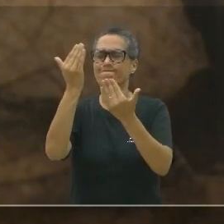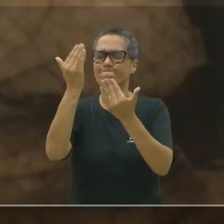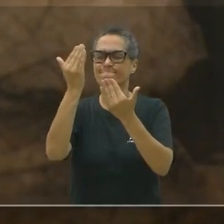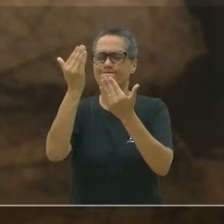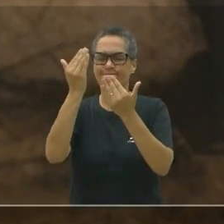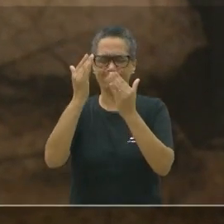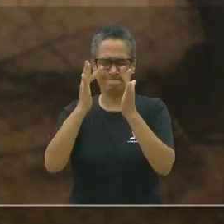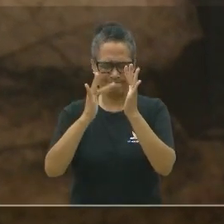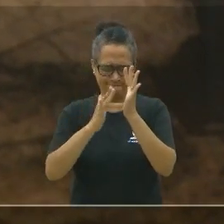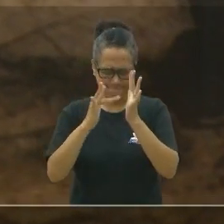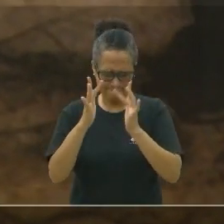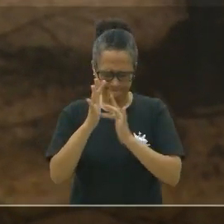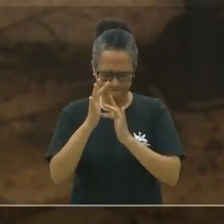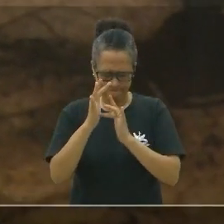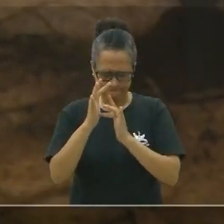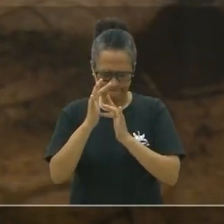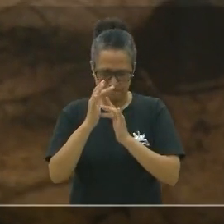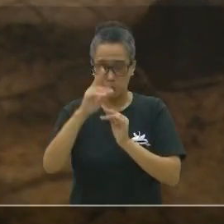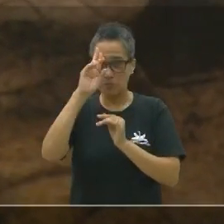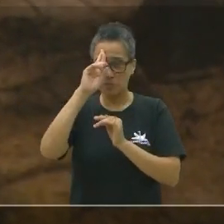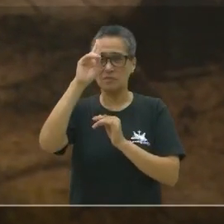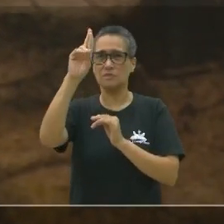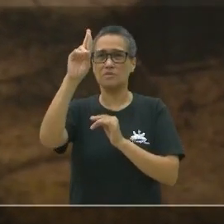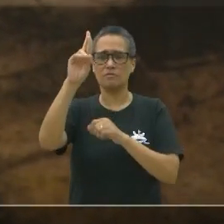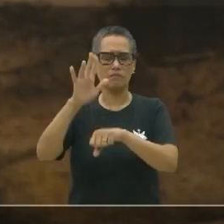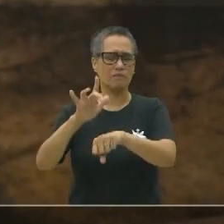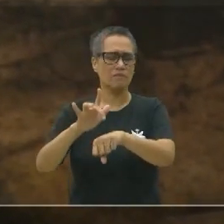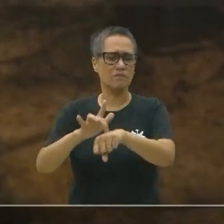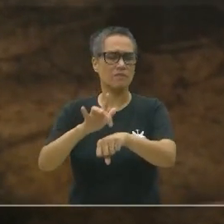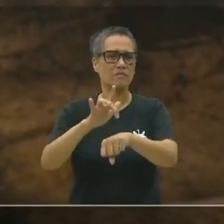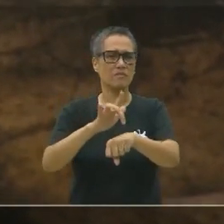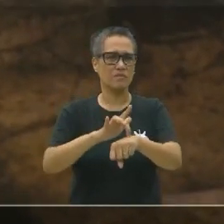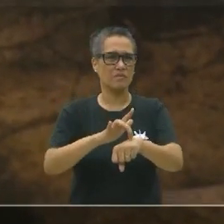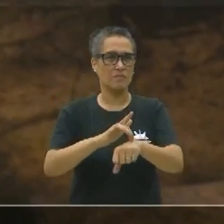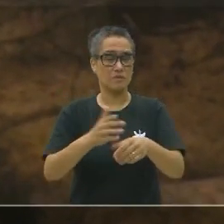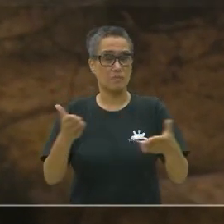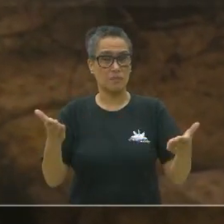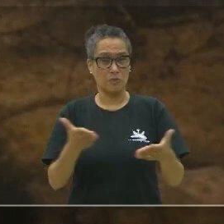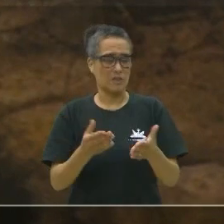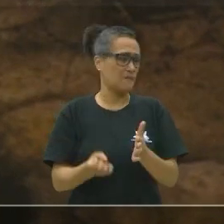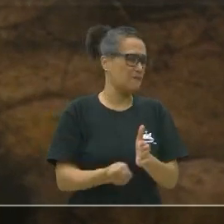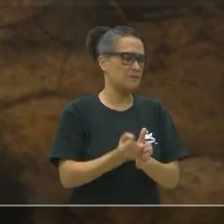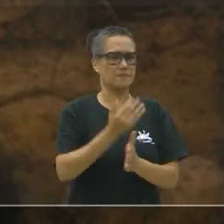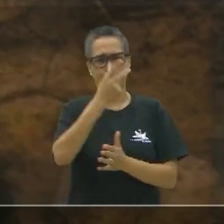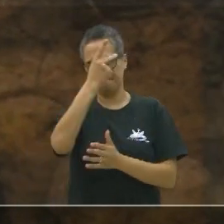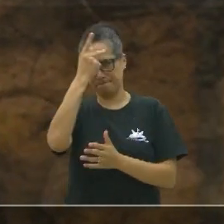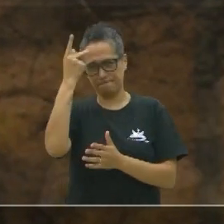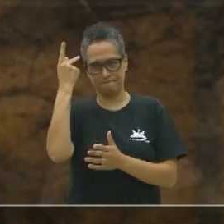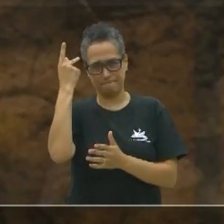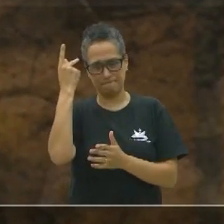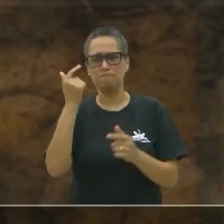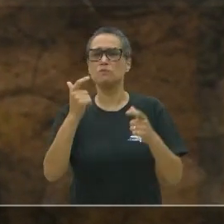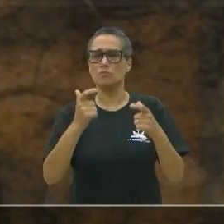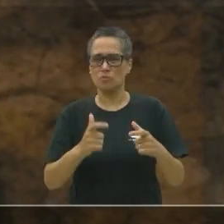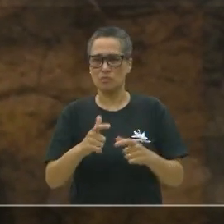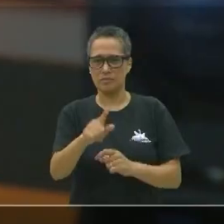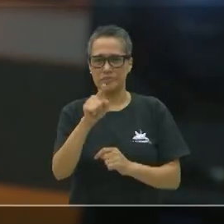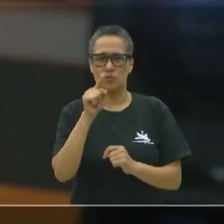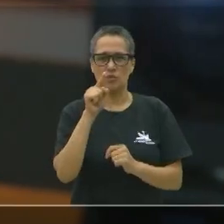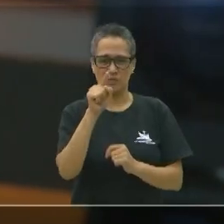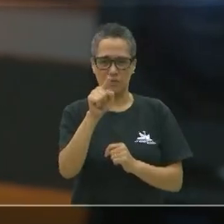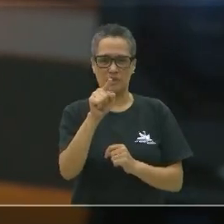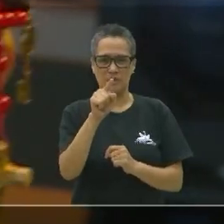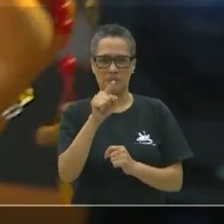O Senhor, Ele vai tocando a muitos nessa hora. Aonde você